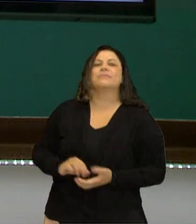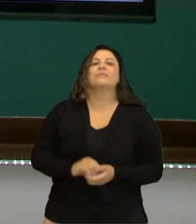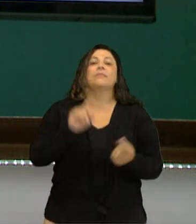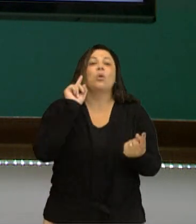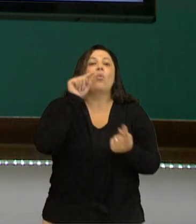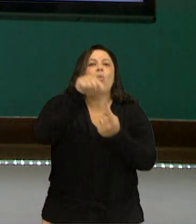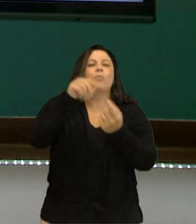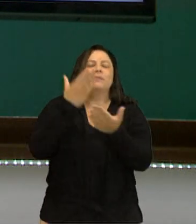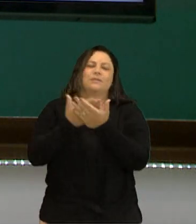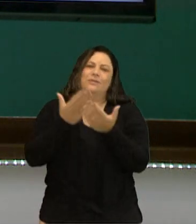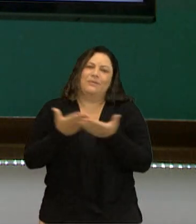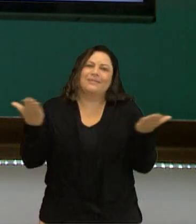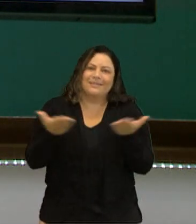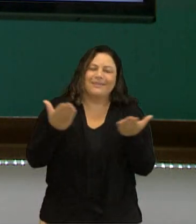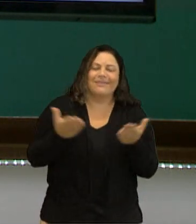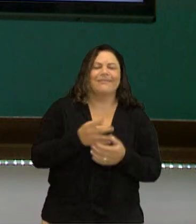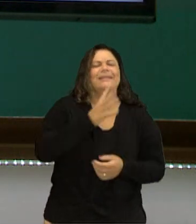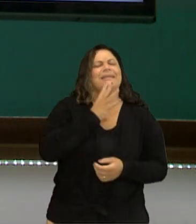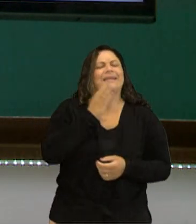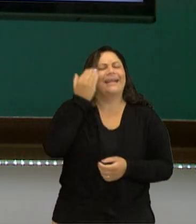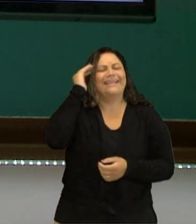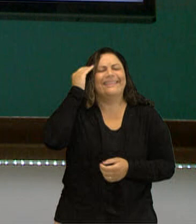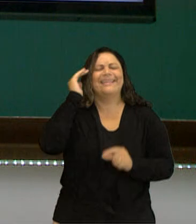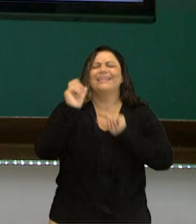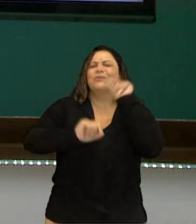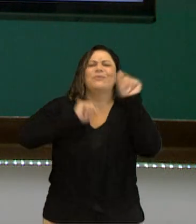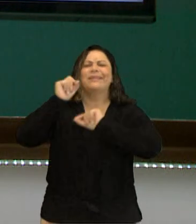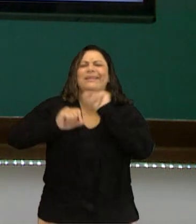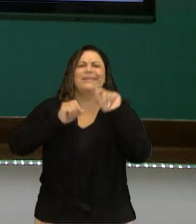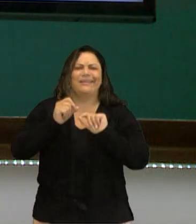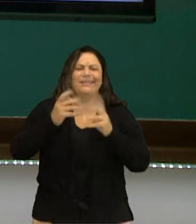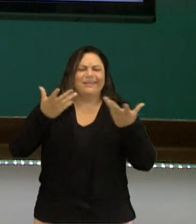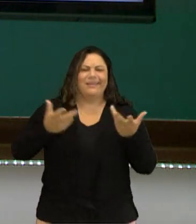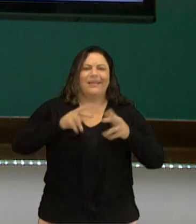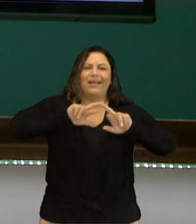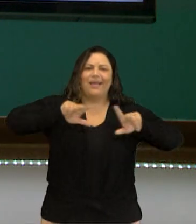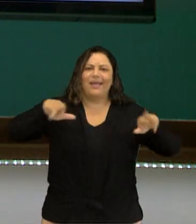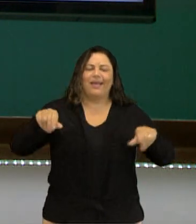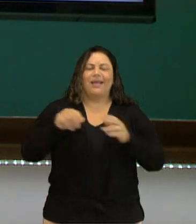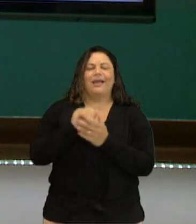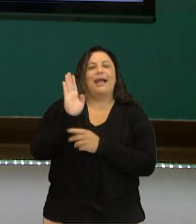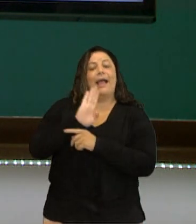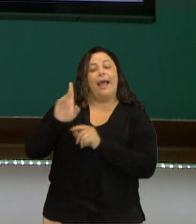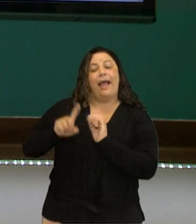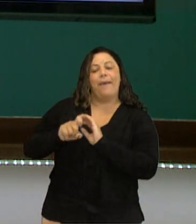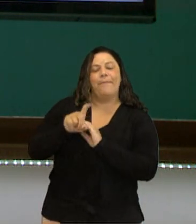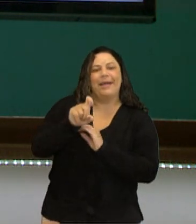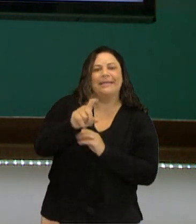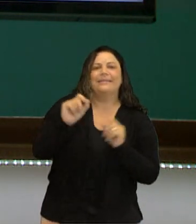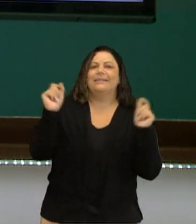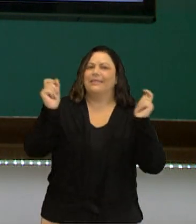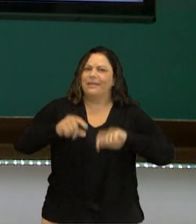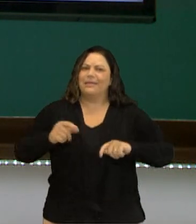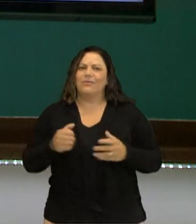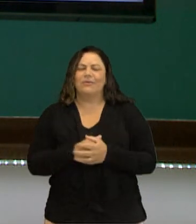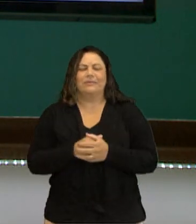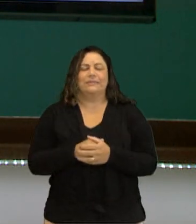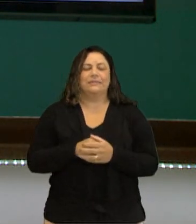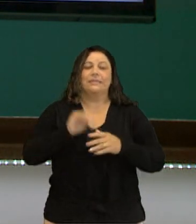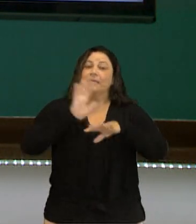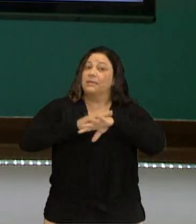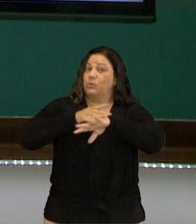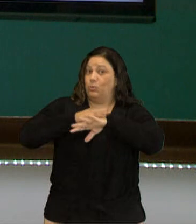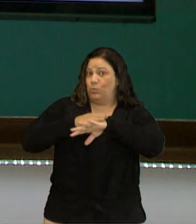aula. Compreender então o que é uma bacteriose. Você já sabe, bacteriose é aquela doença causada